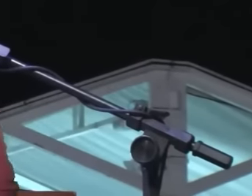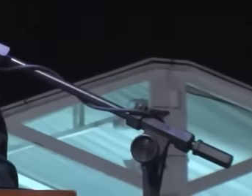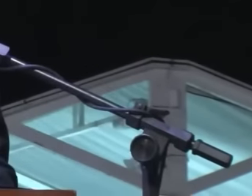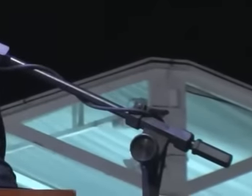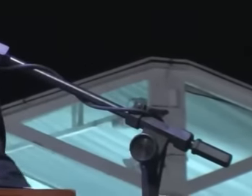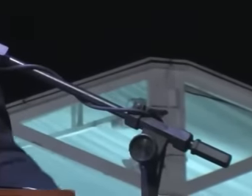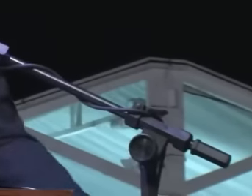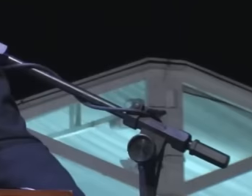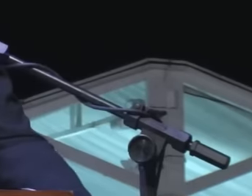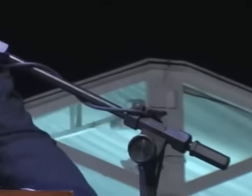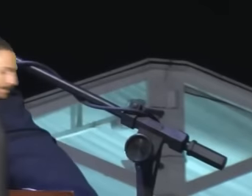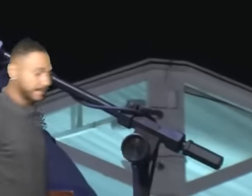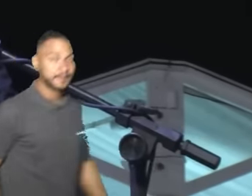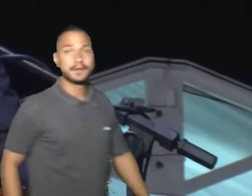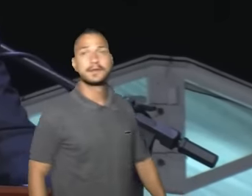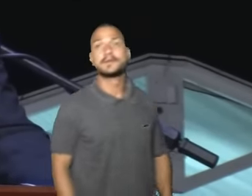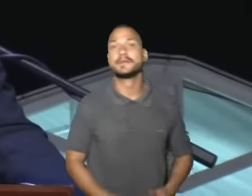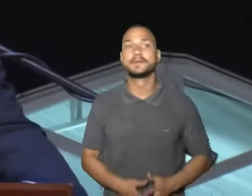Neste momento,